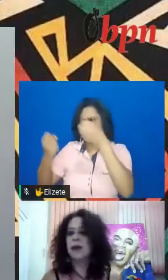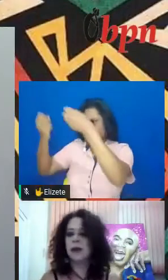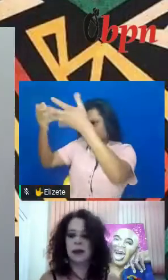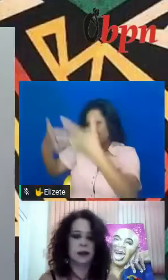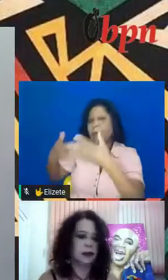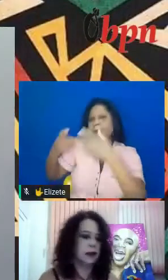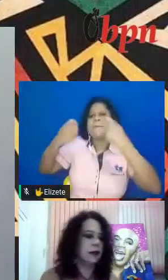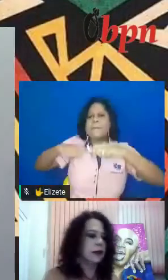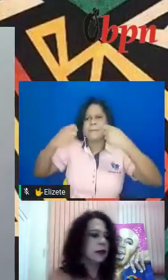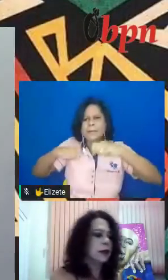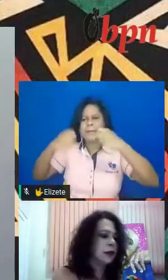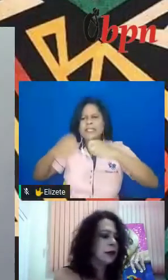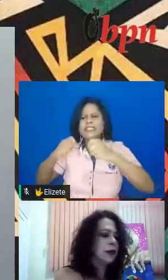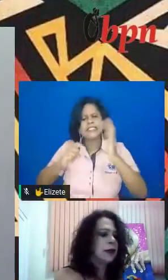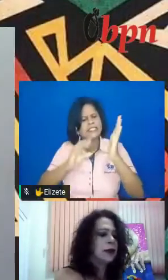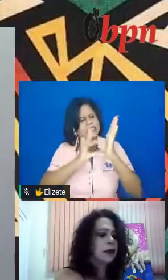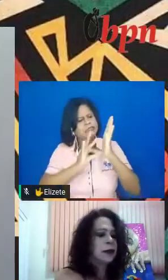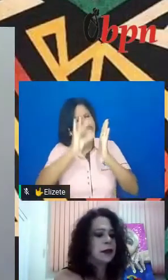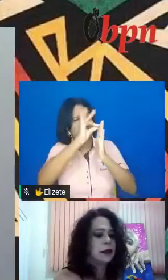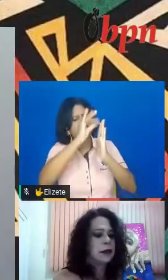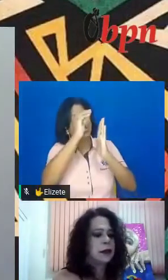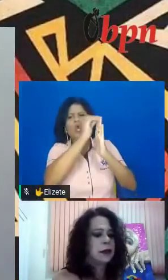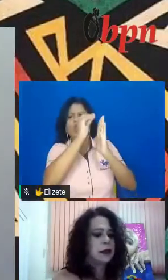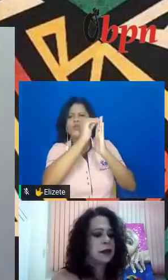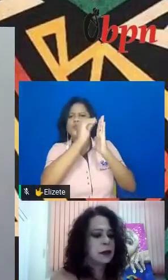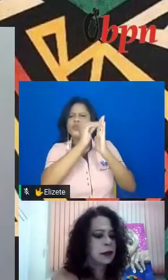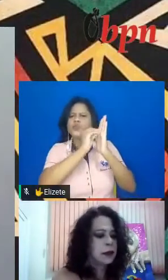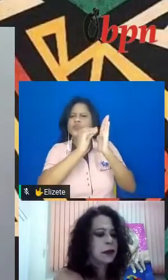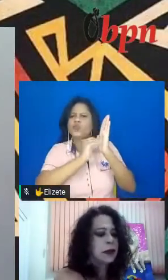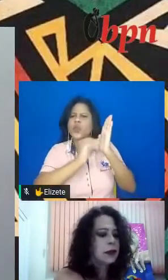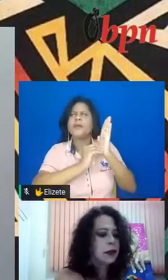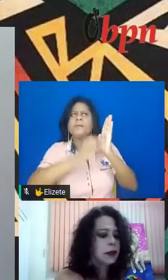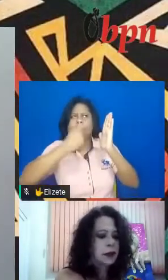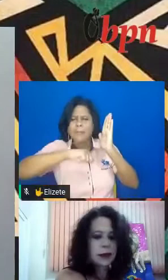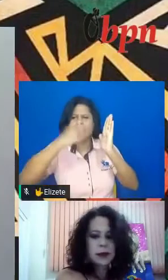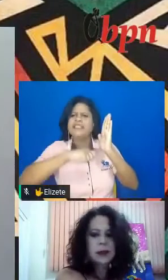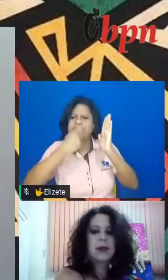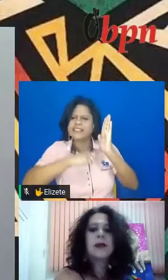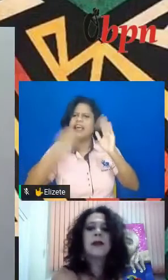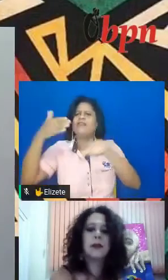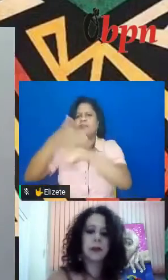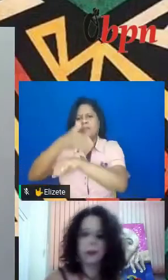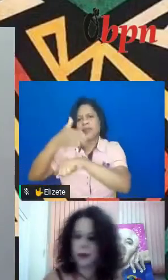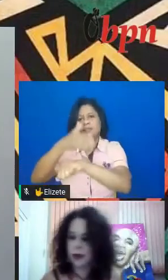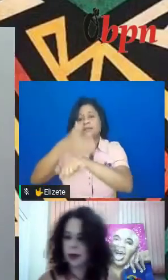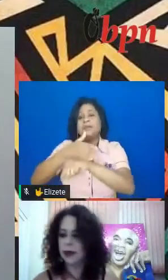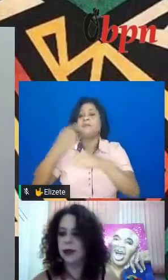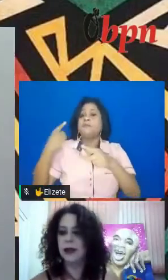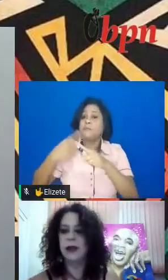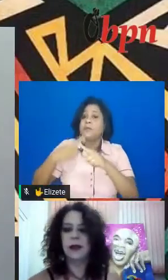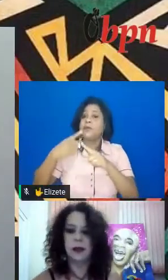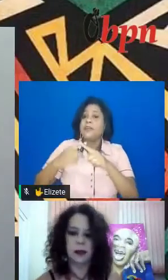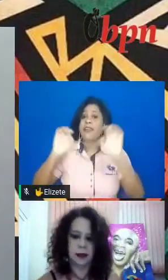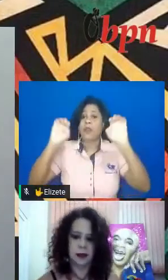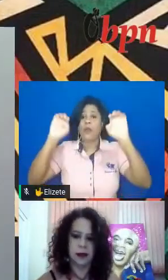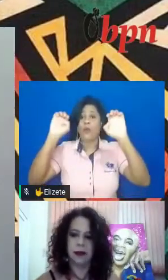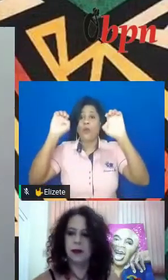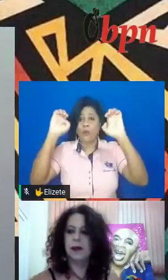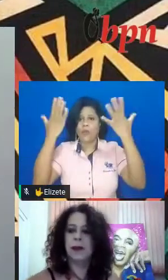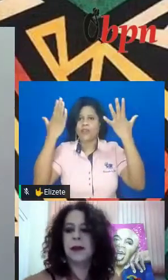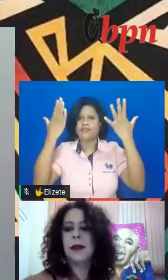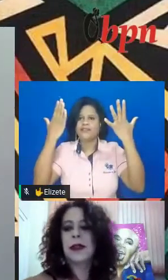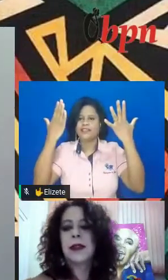arranjar uma agenda de qualquer forma, porque é um evento que eu